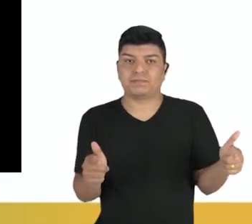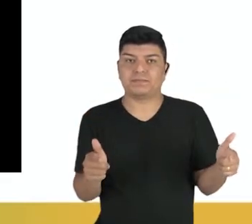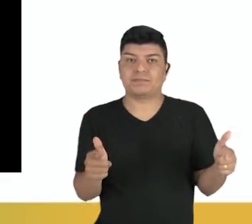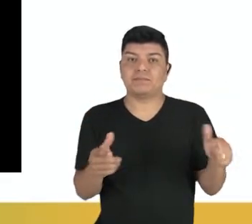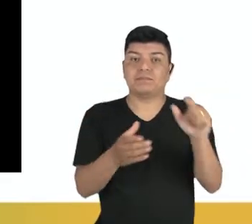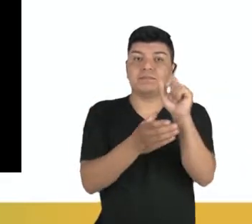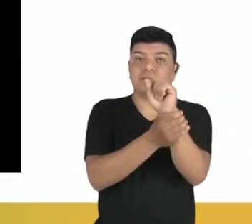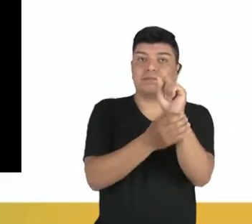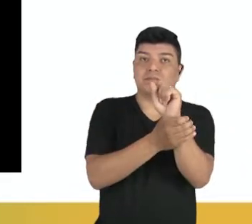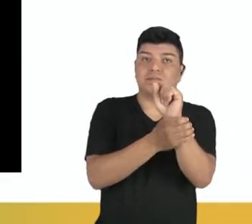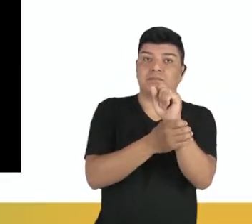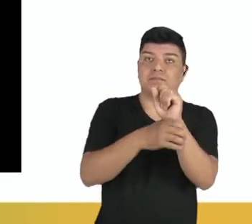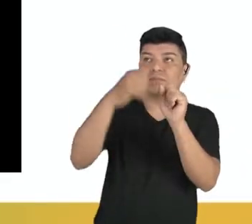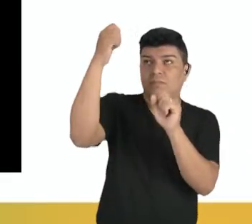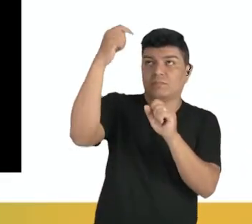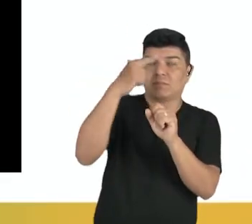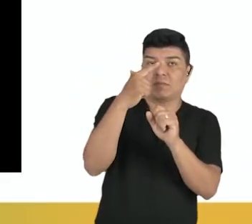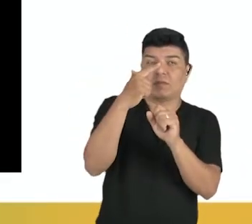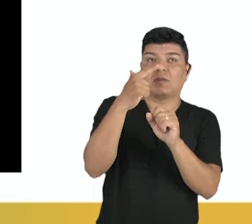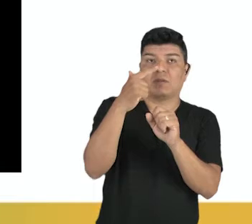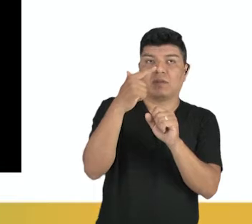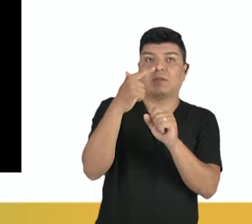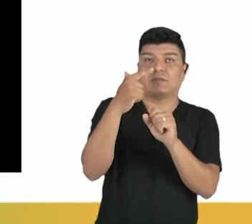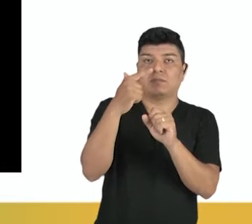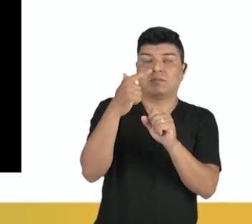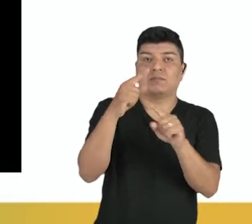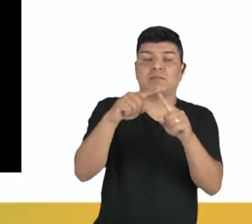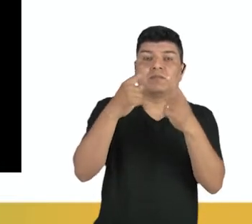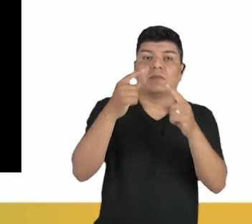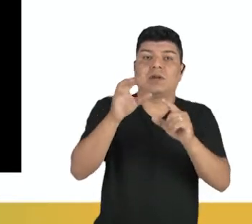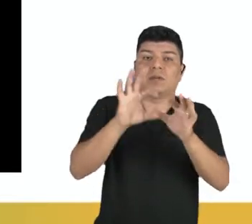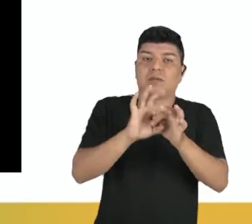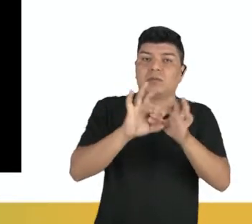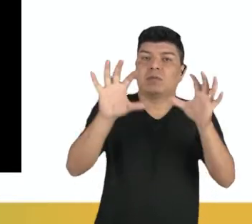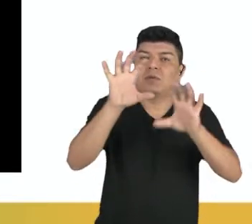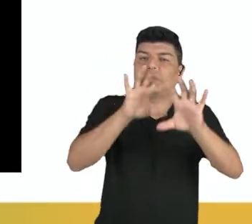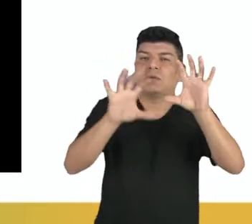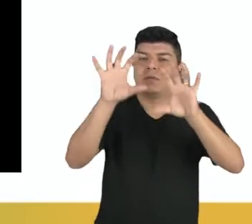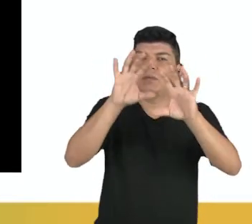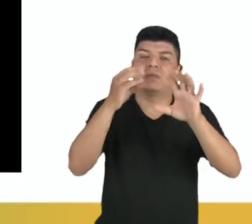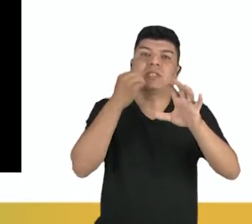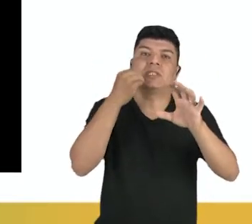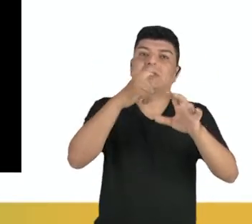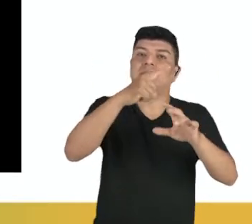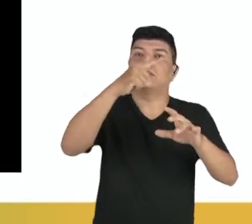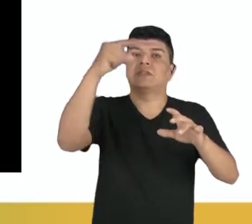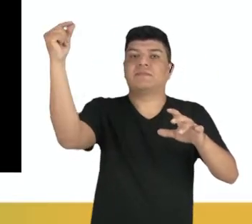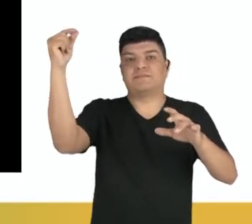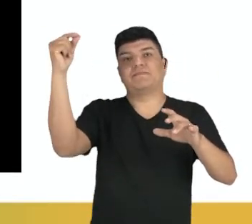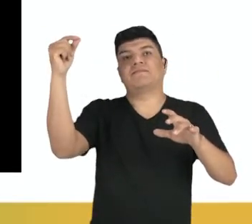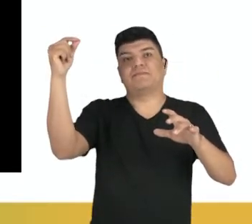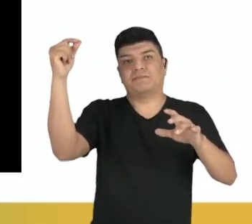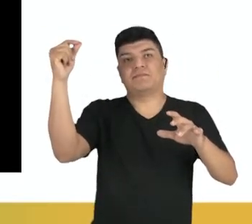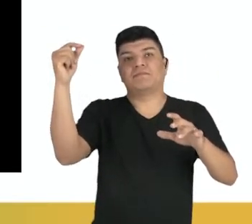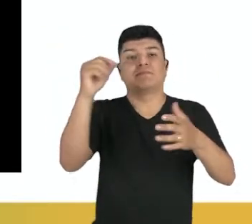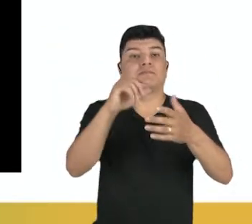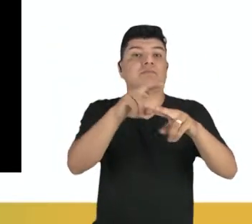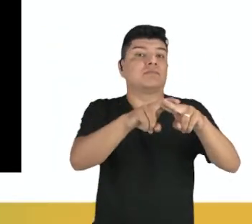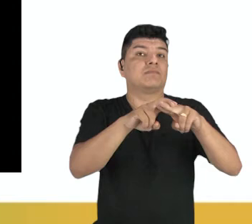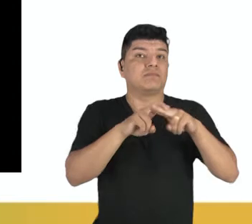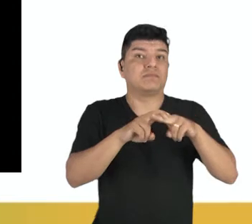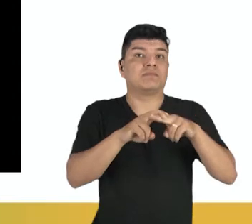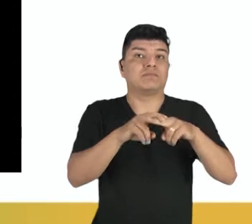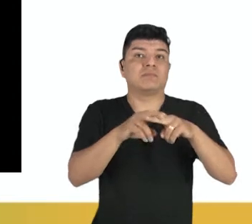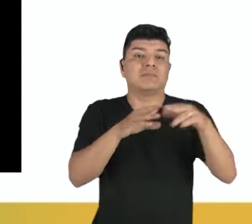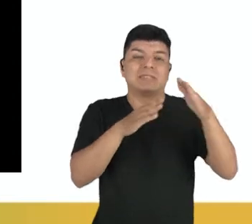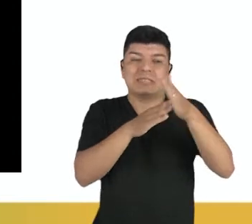raios ultravioleta do Sol. E os gases que são lançados na atmosfera, eles tentam sair por essa camada. Então é por isso que